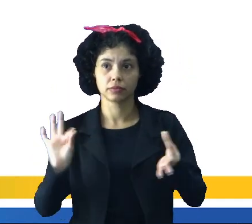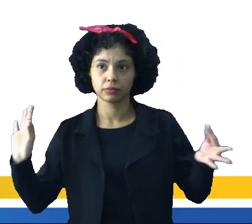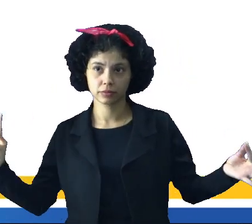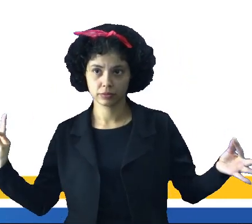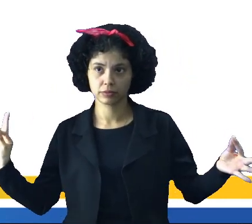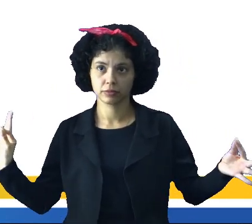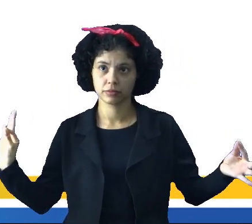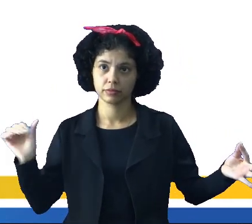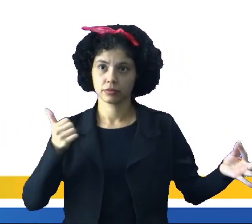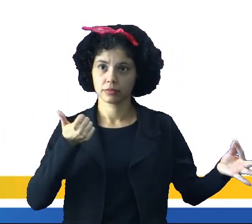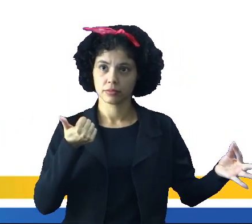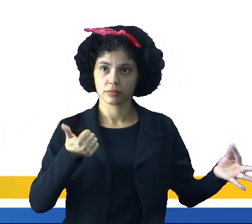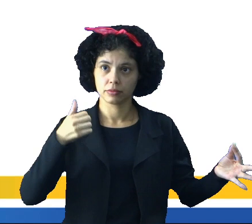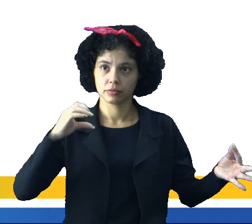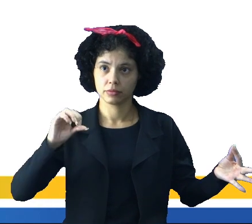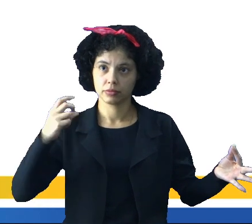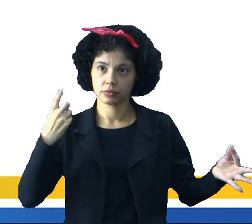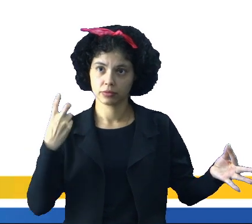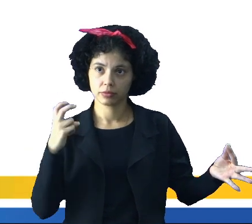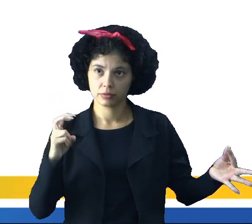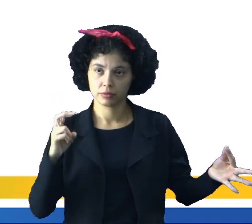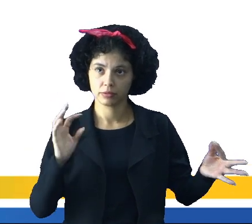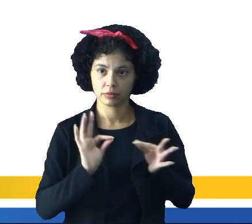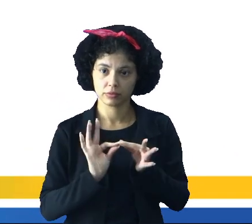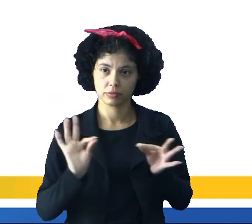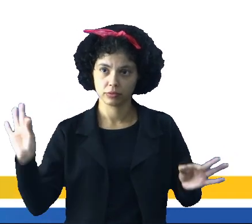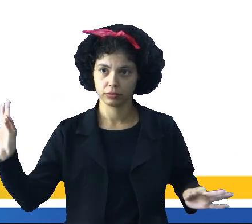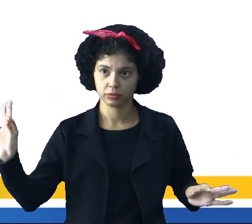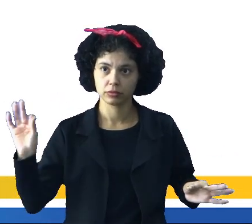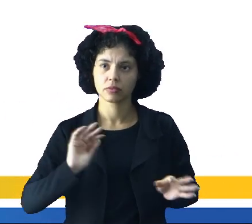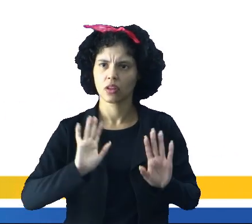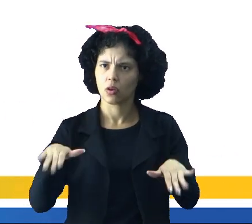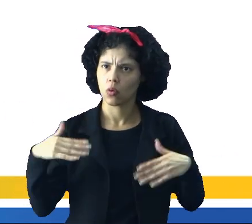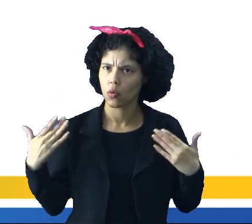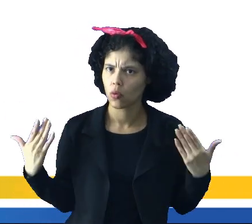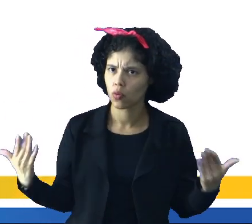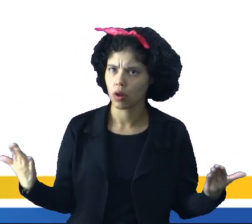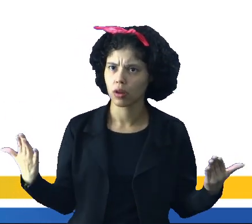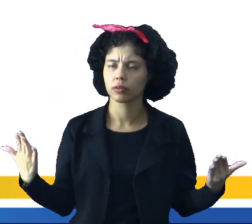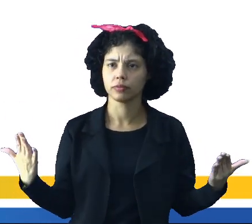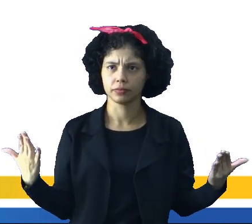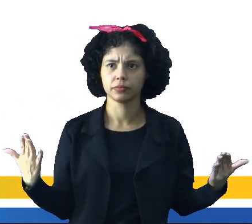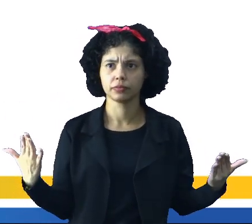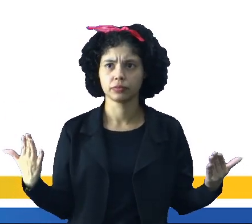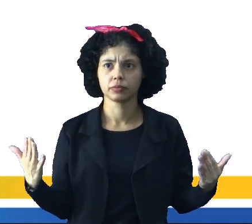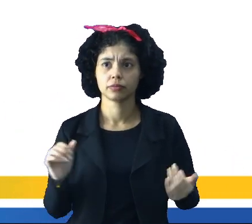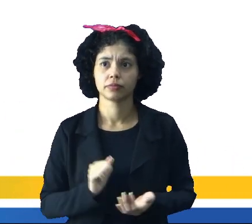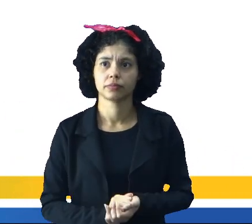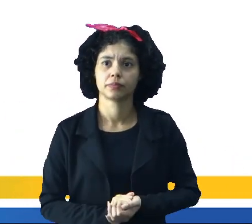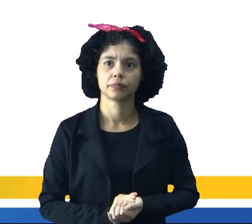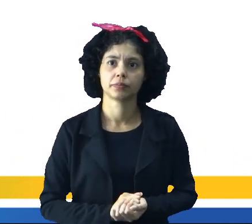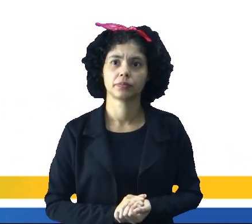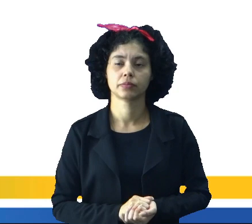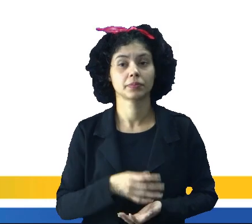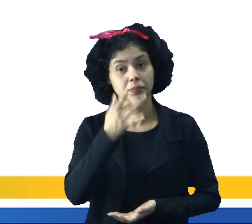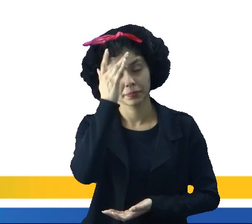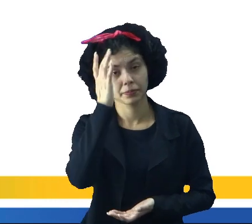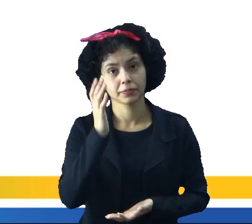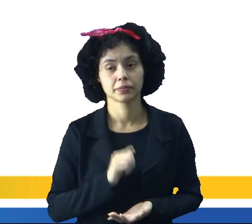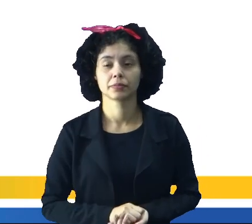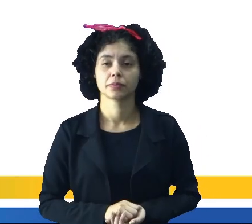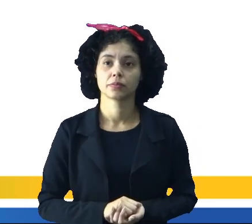de largura e 105 metros de comprimento. Qual é a área deste campo de futebol? É